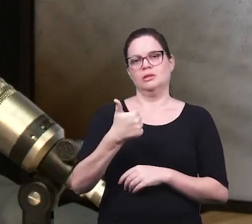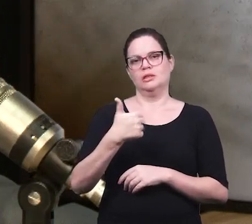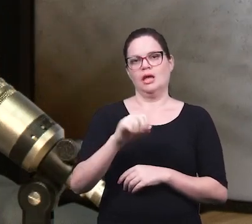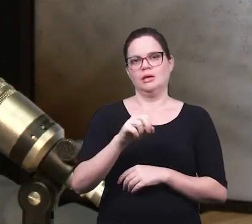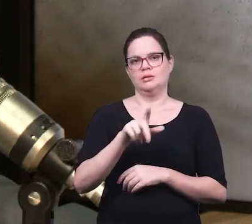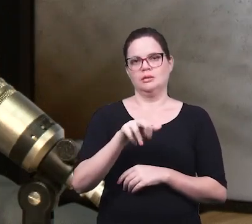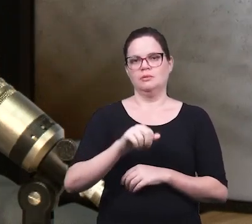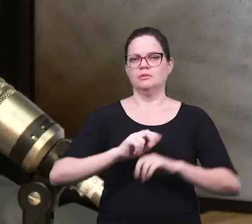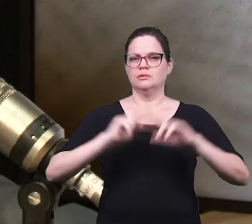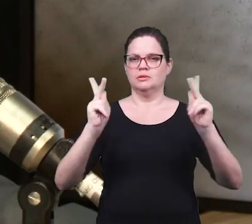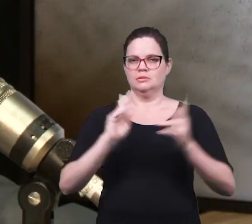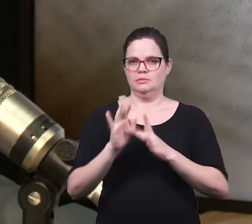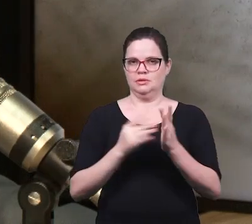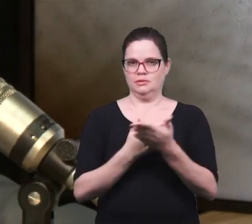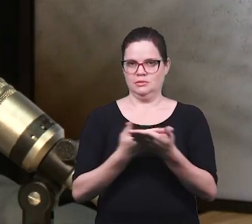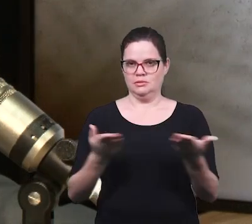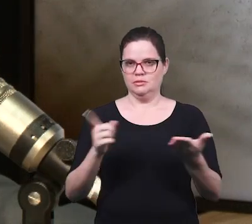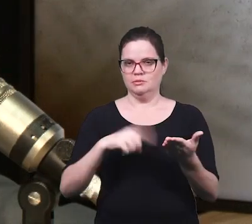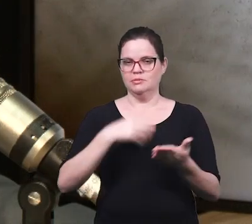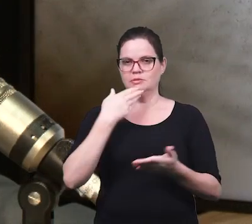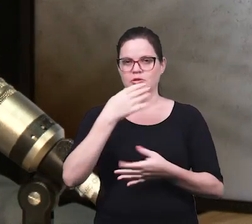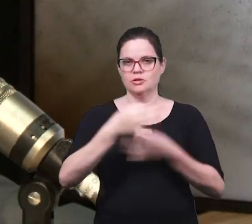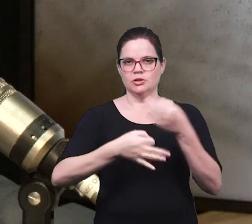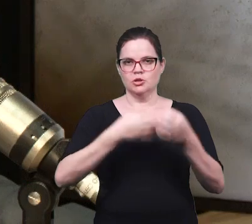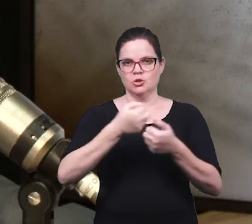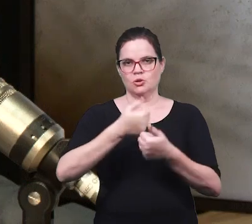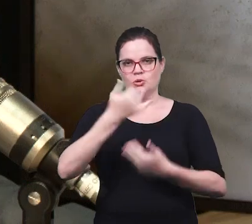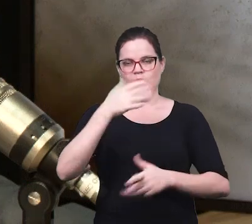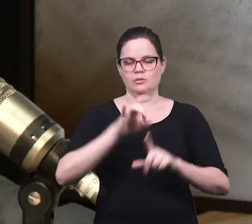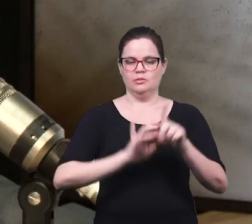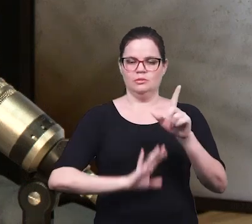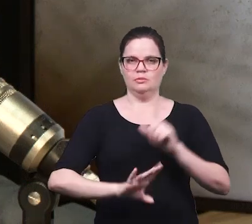aqui, desejamos a todos a paz do Senhor, pedimos que comente,